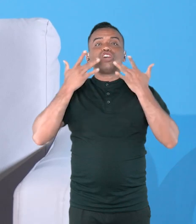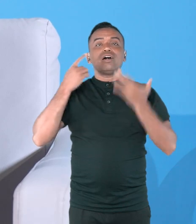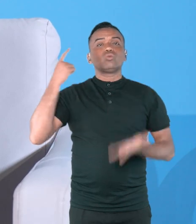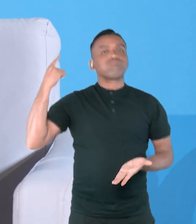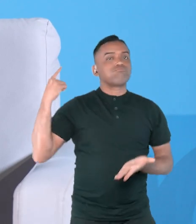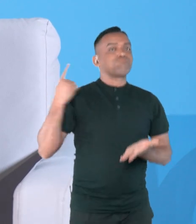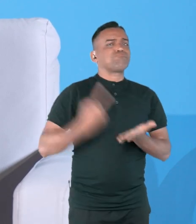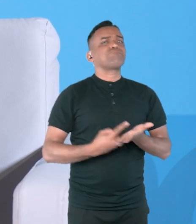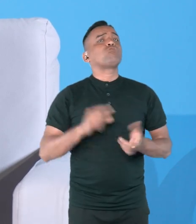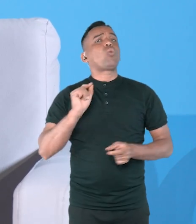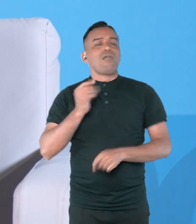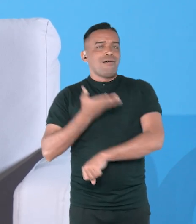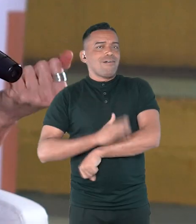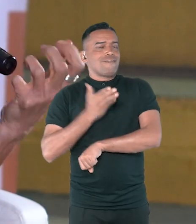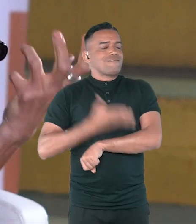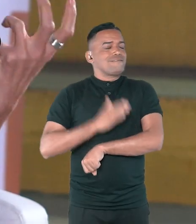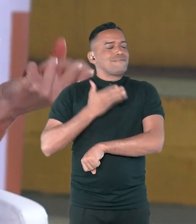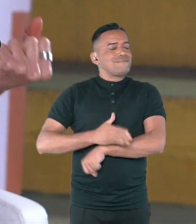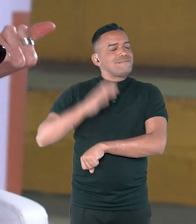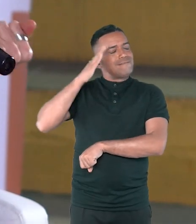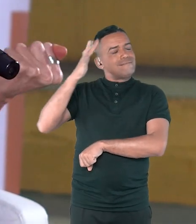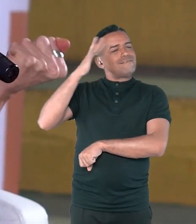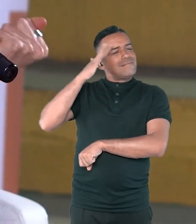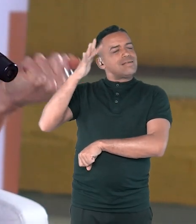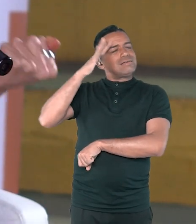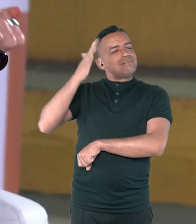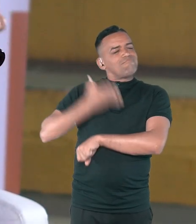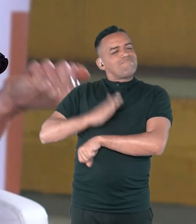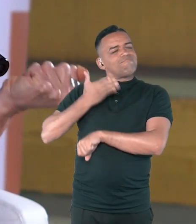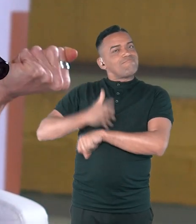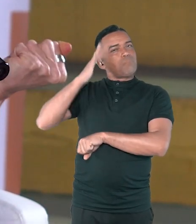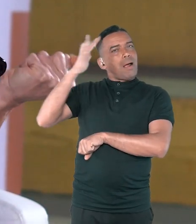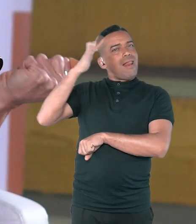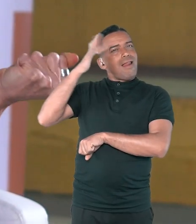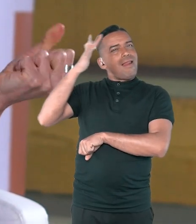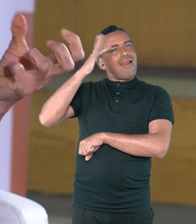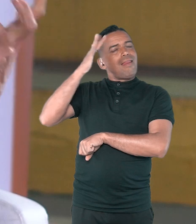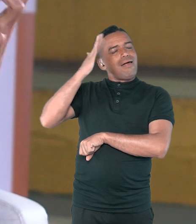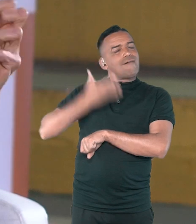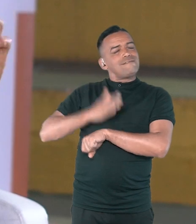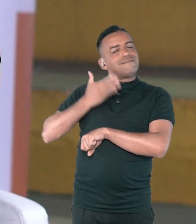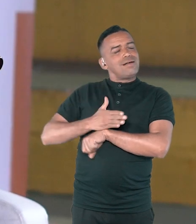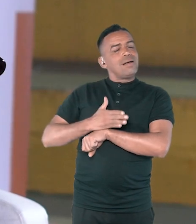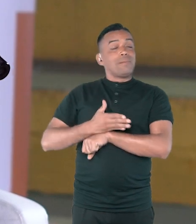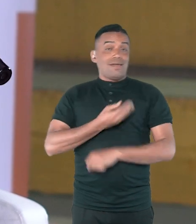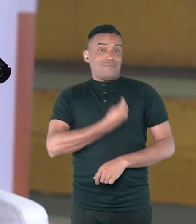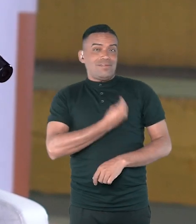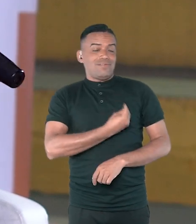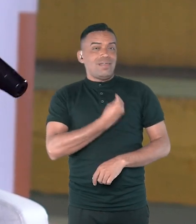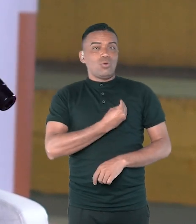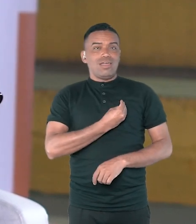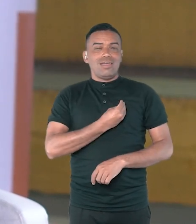pacto para exercitar a musculatura da nossa imaginação, para viver